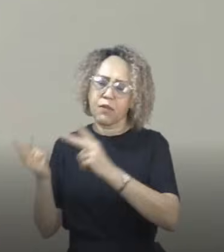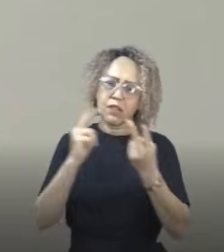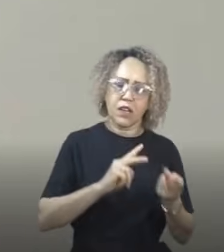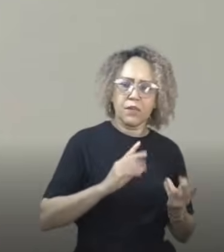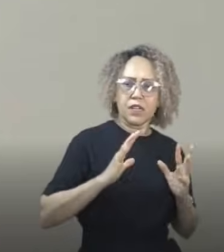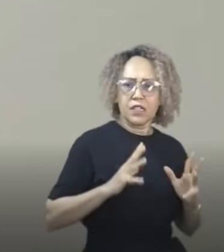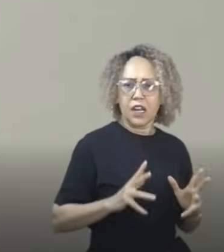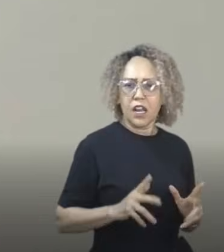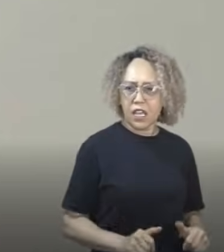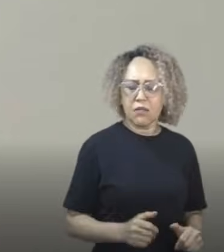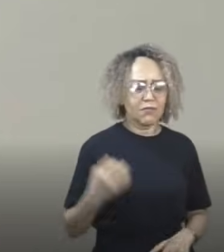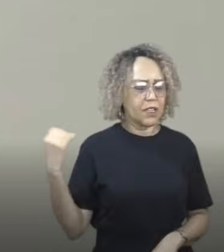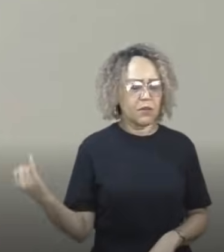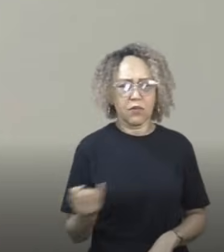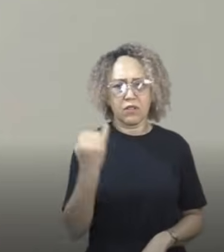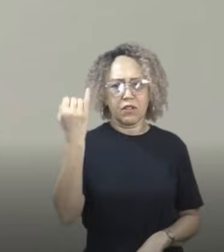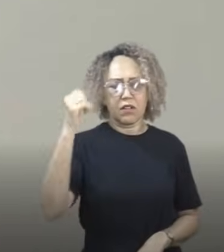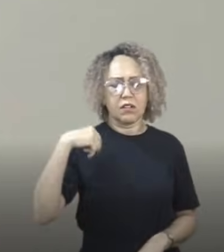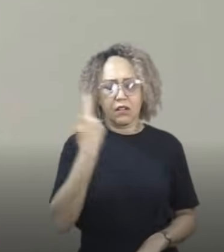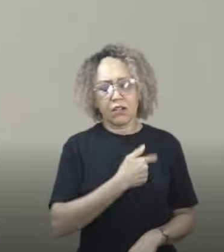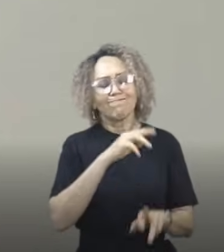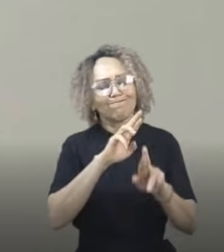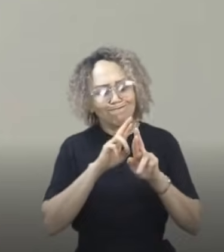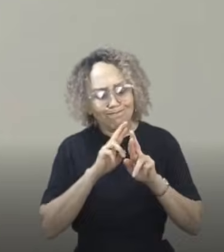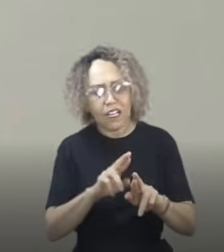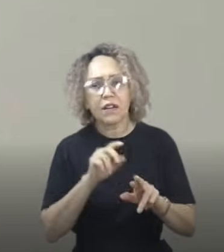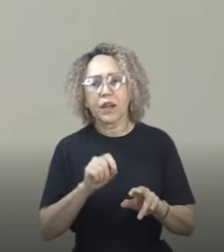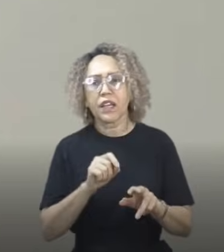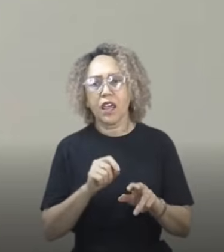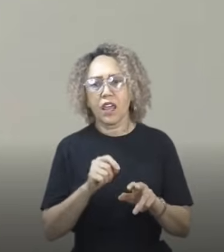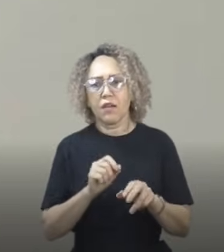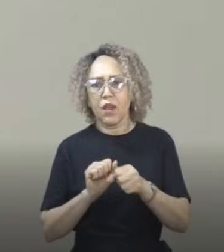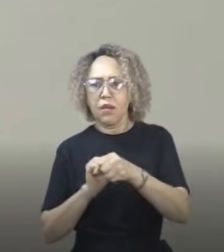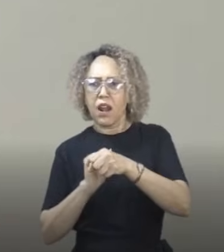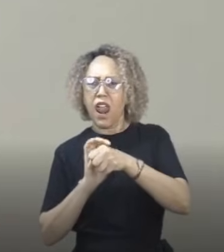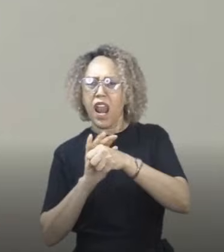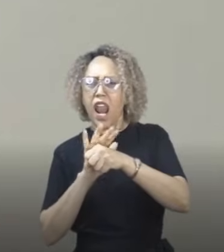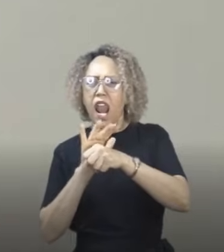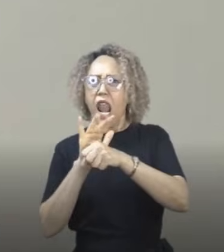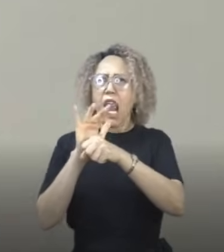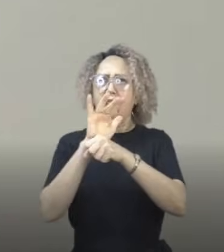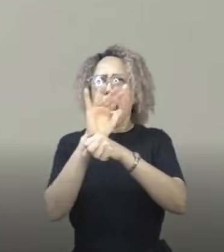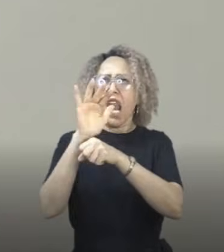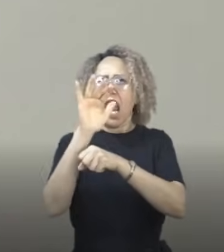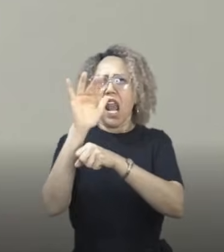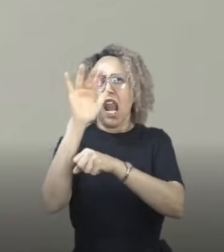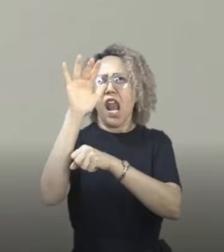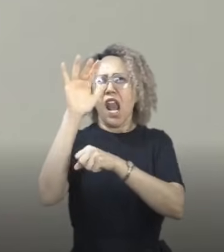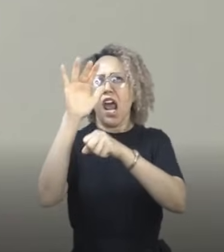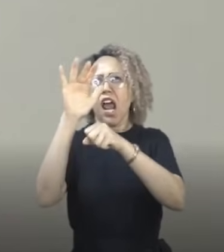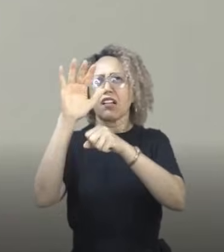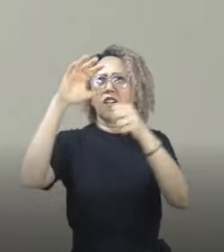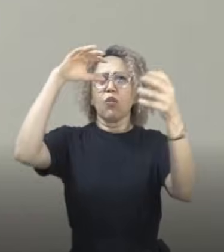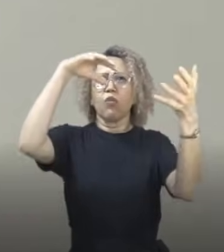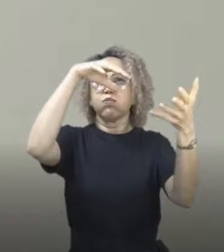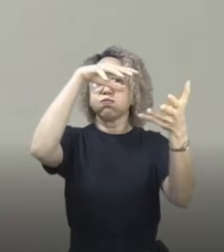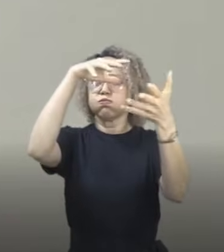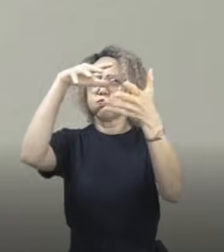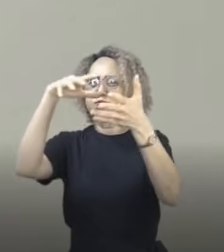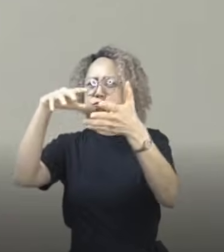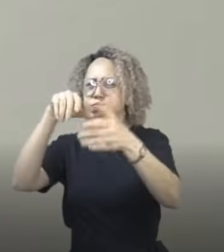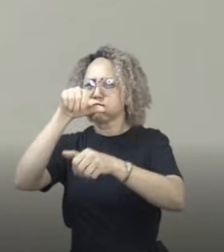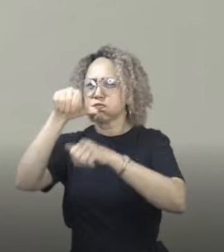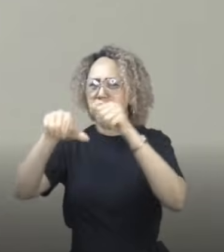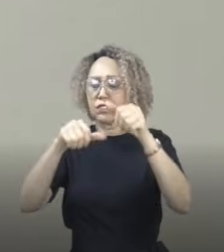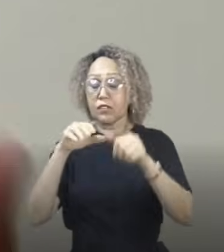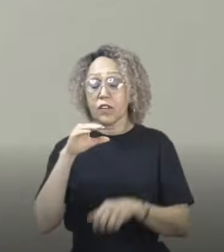né, e é o que mais se espera para poder diminuir as emissões, né, de gases que provocam aquecimento global. Então,